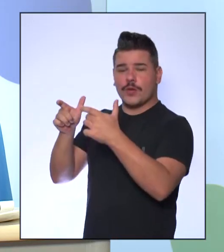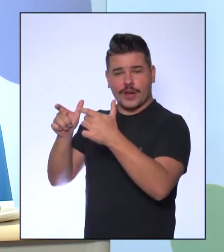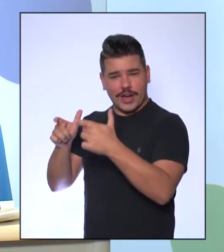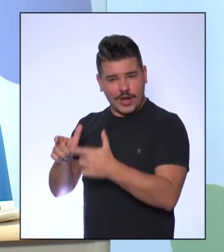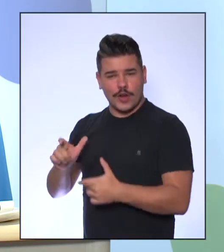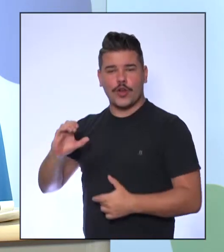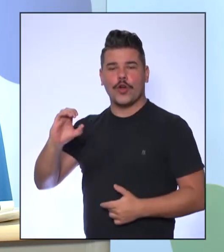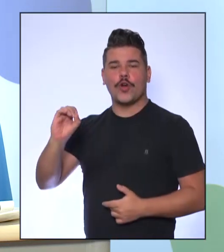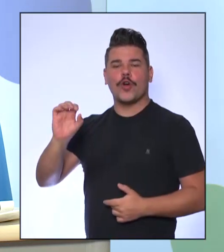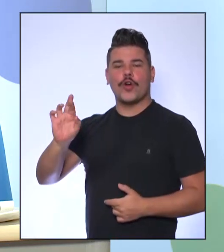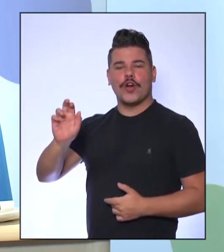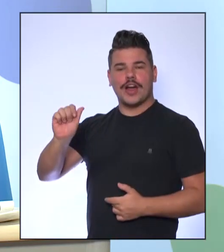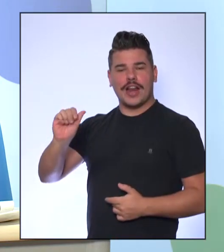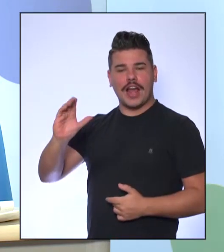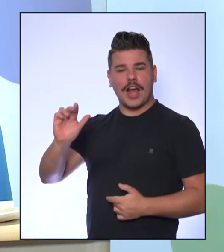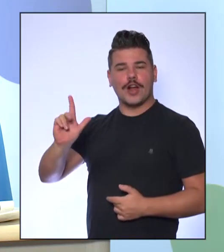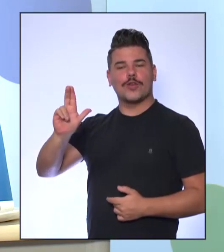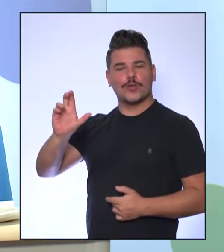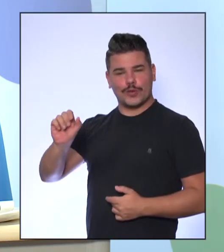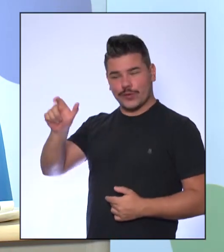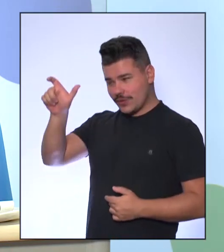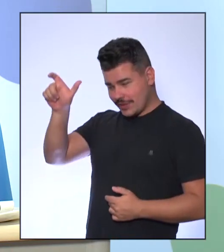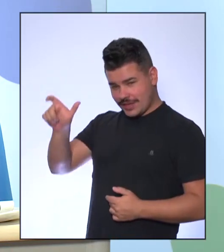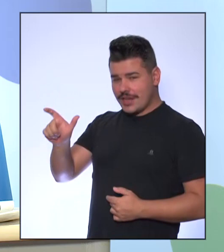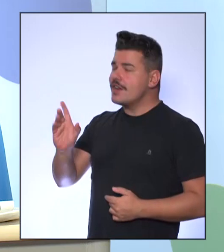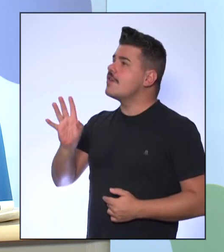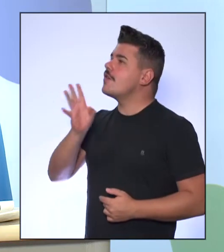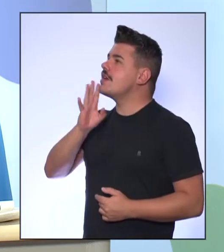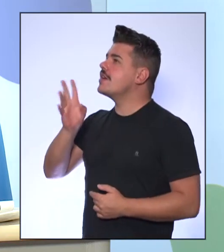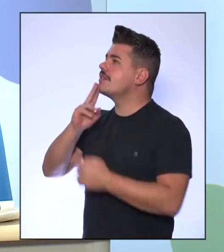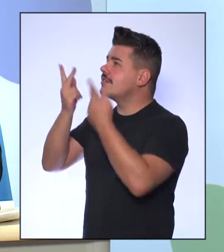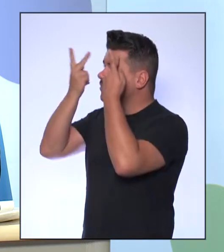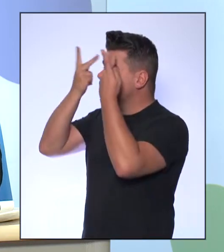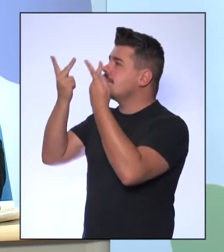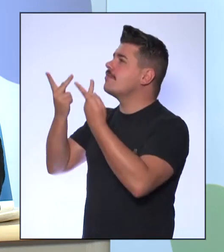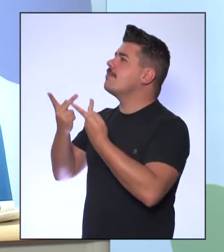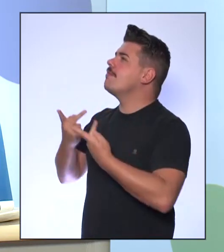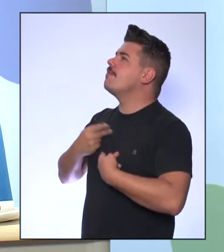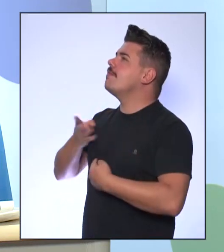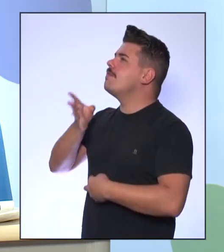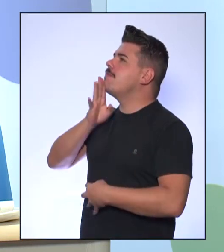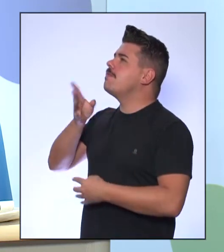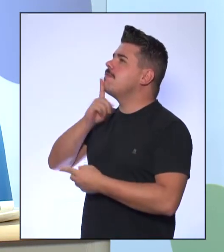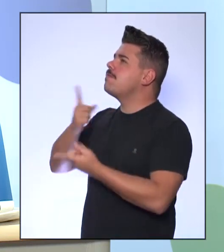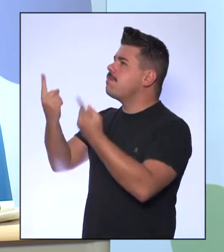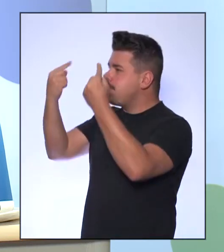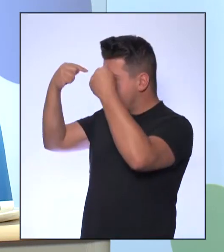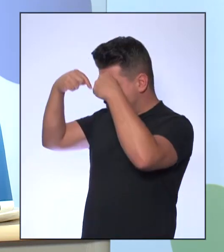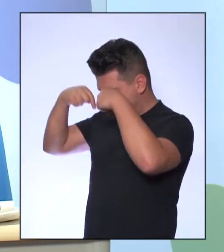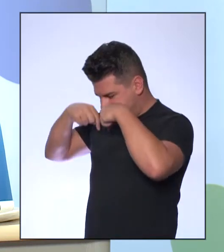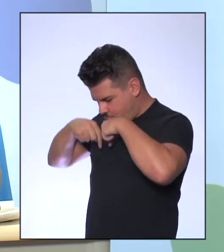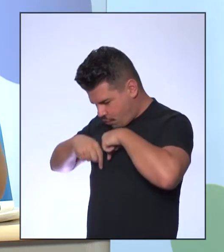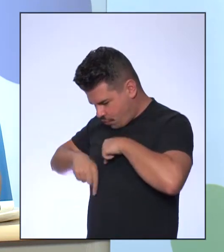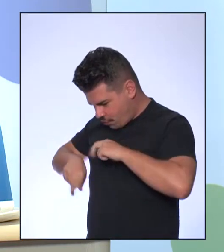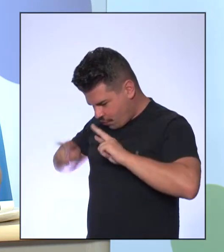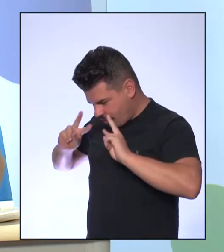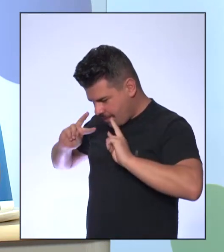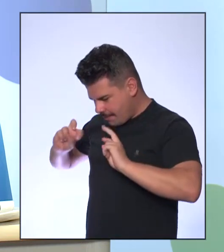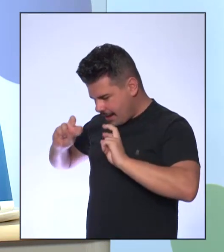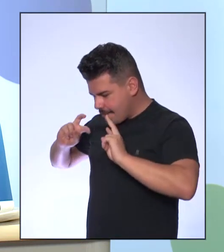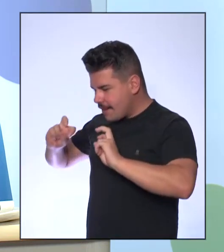né, conhece-te a ti mesmo, né. Então, assim, vocês estão vendo que para cada perfil da